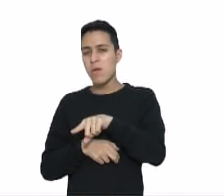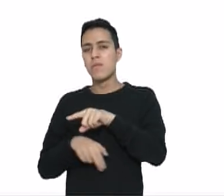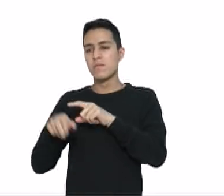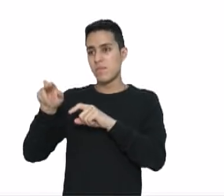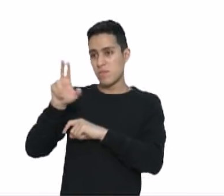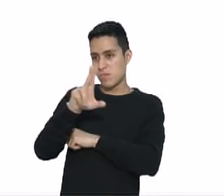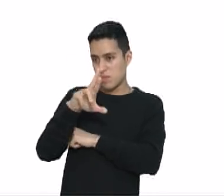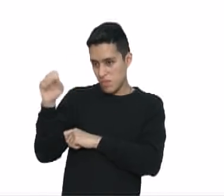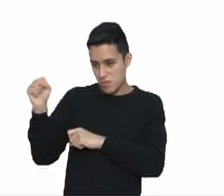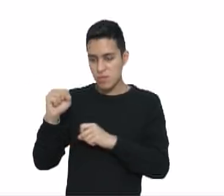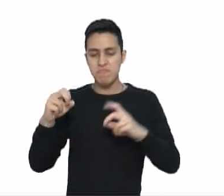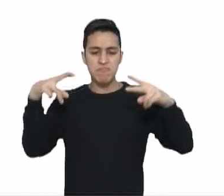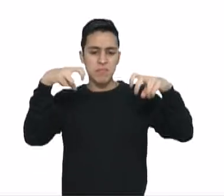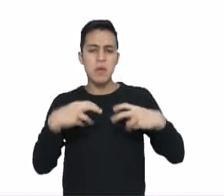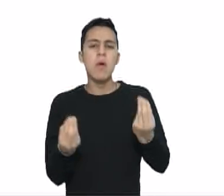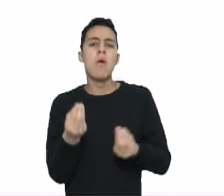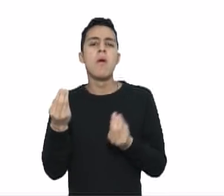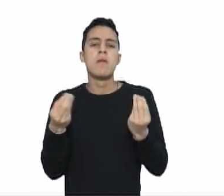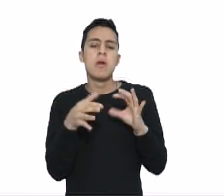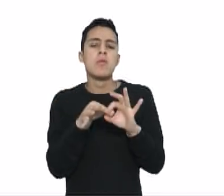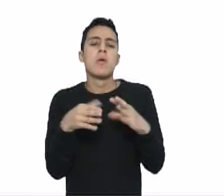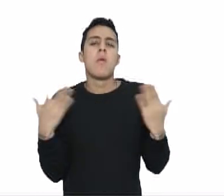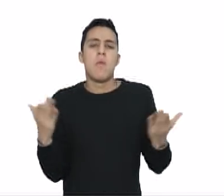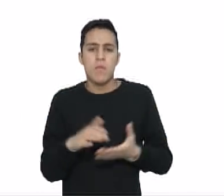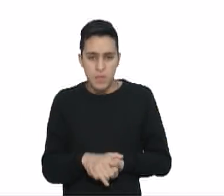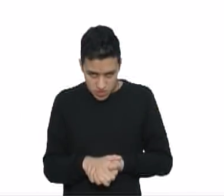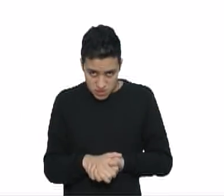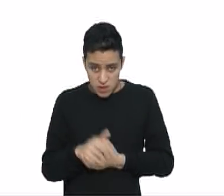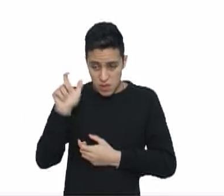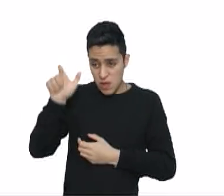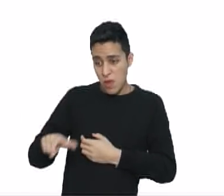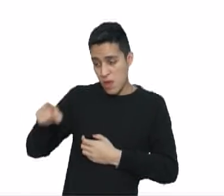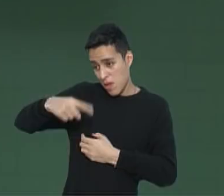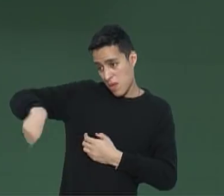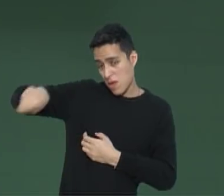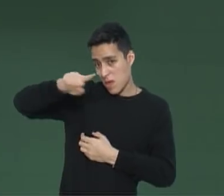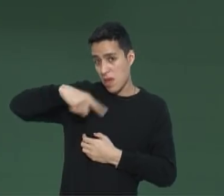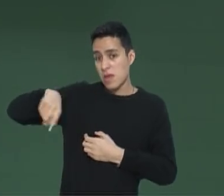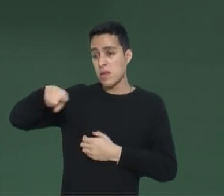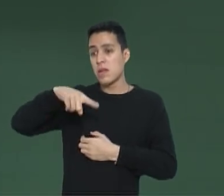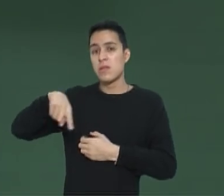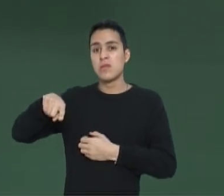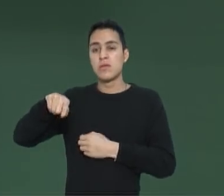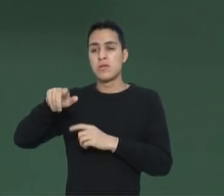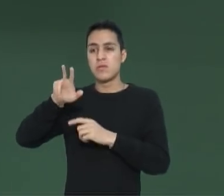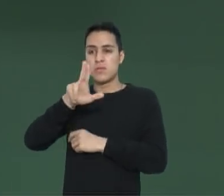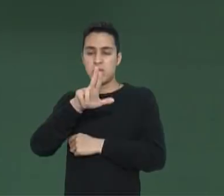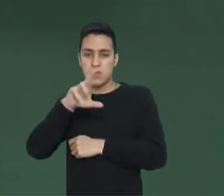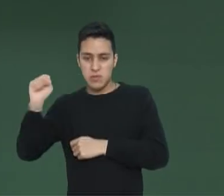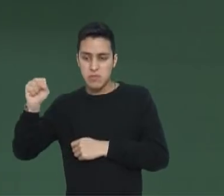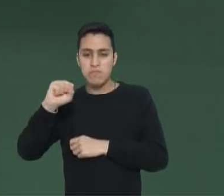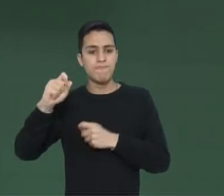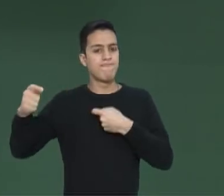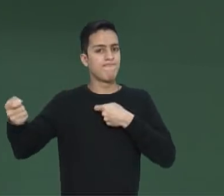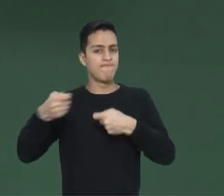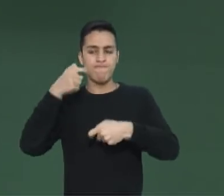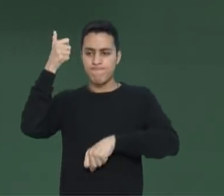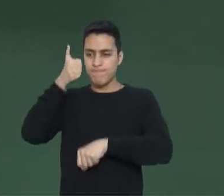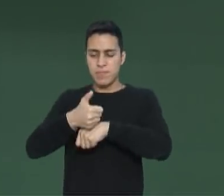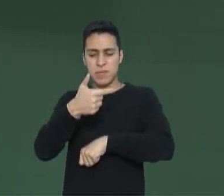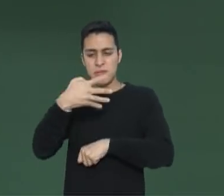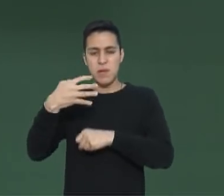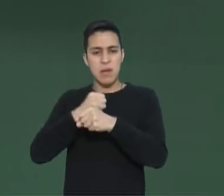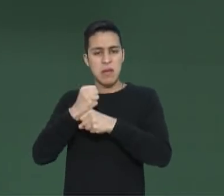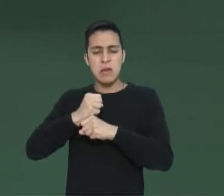em 72 no seguinte contexto. Os soviéticos dominavam o xadrez. Os soviéticos, por 24